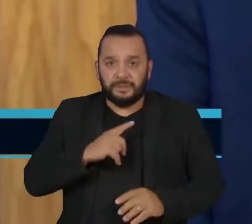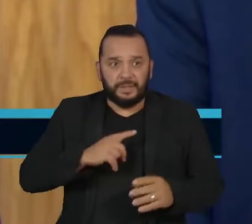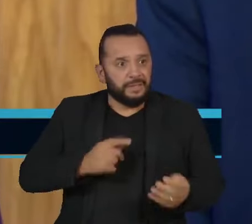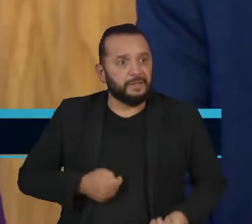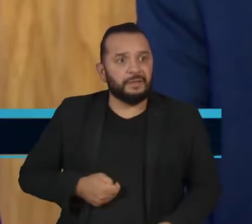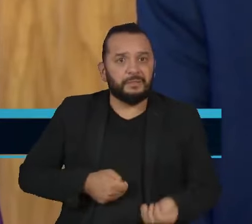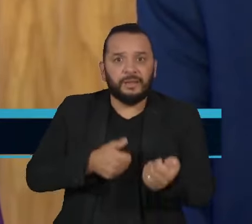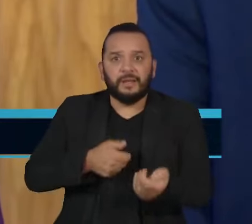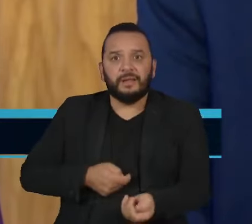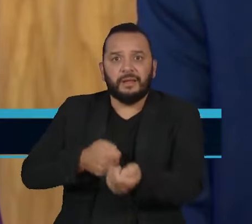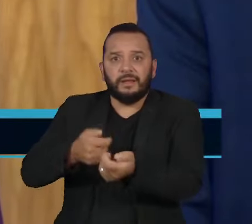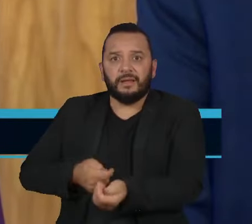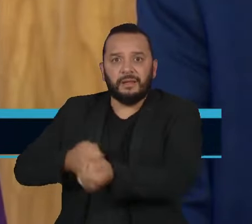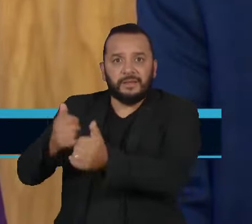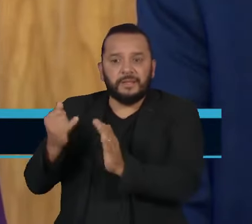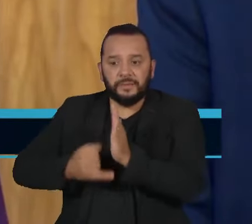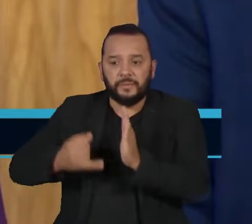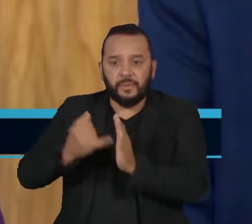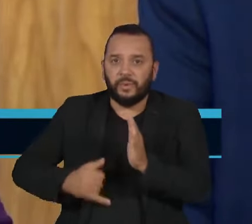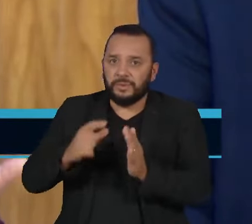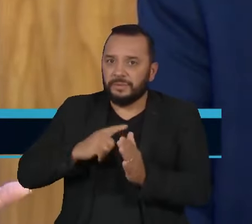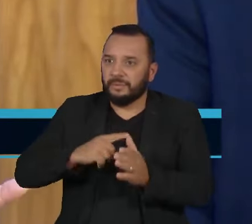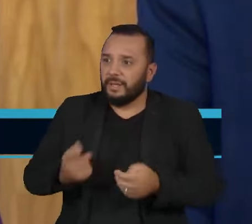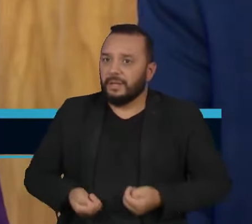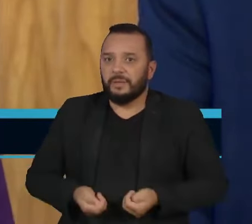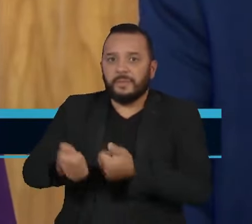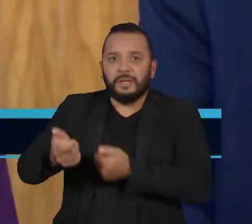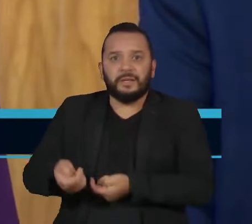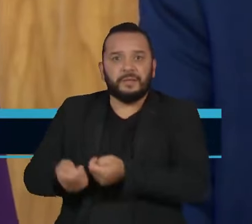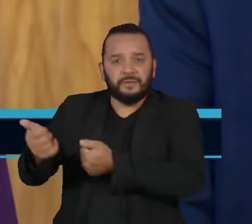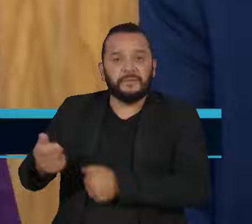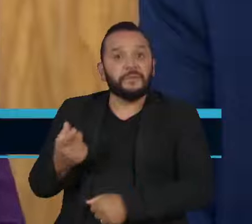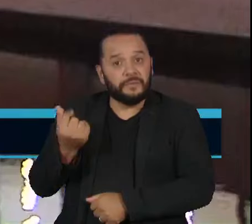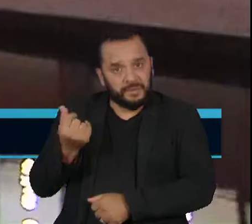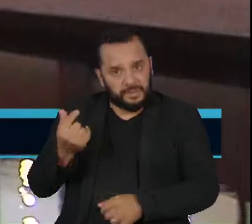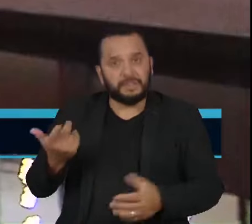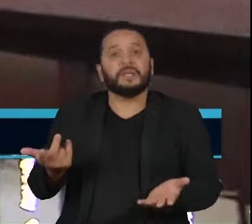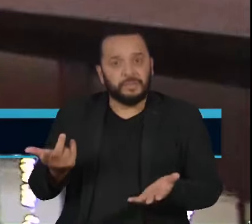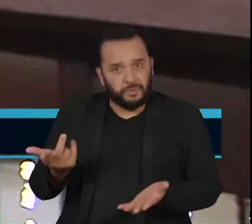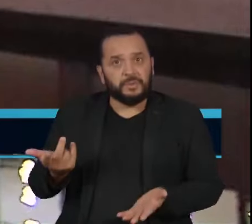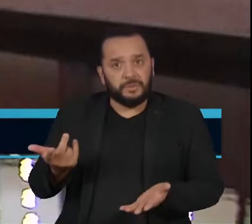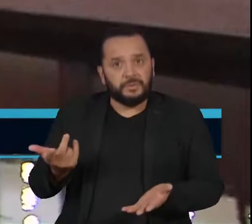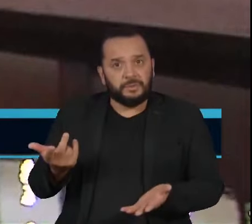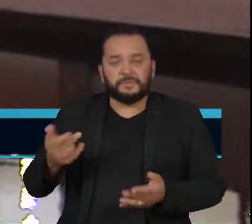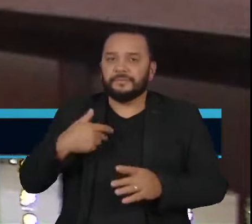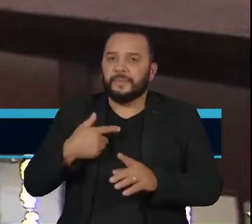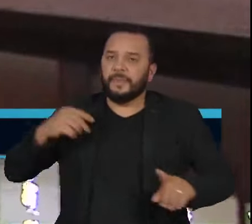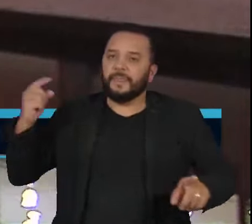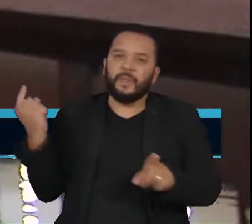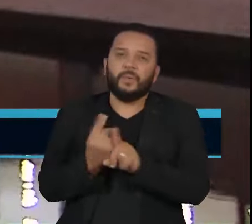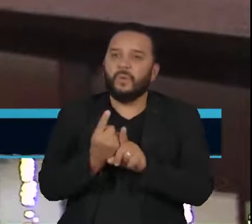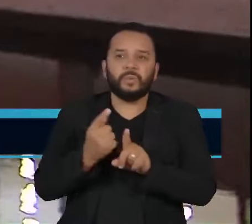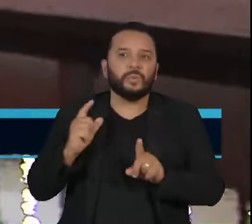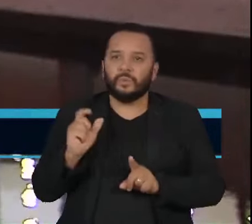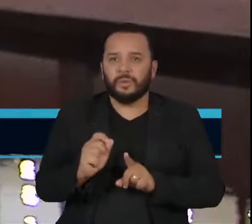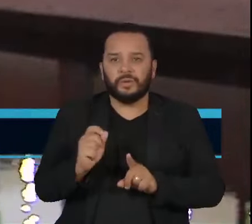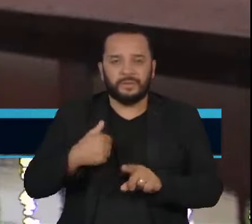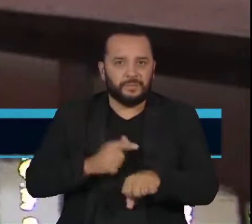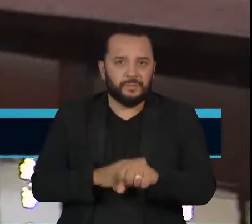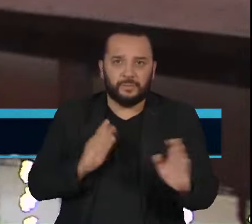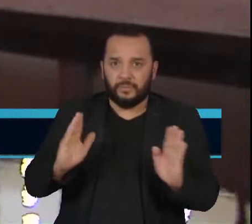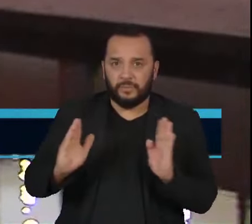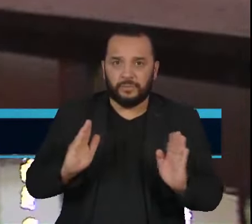tributária, mas também das renúncias aqui dos benefícios financeiros e creditícios. O encontro ocorre justamente no